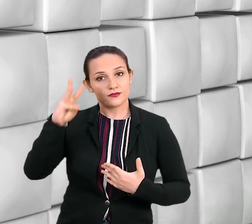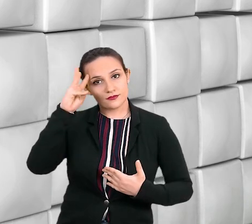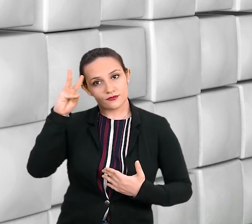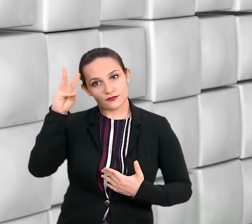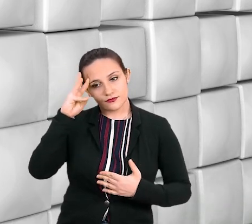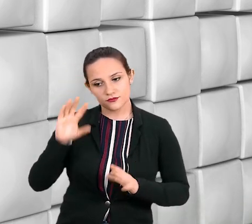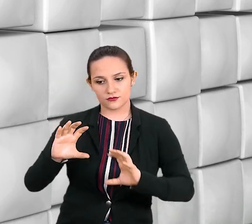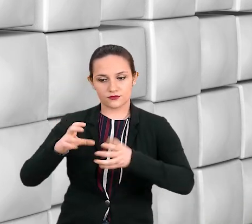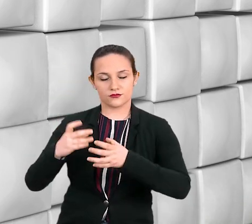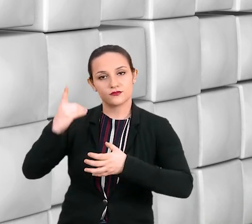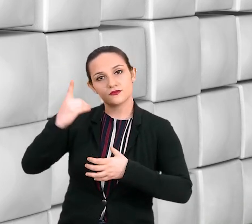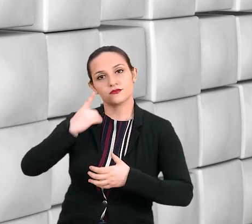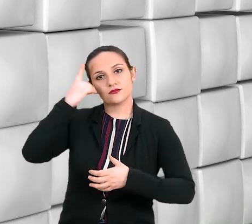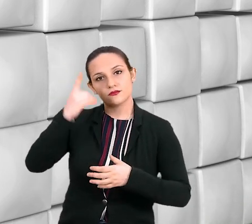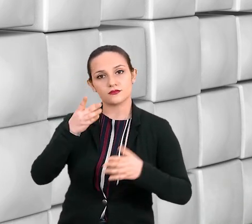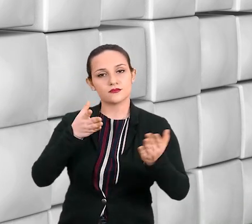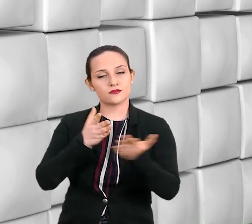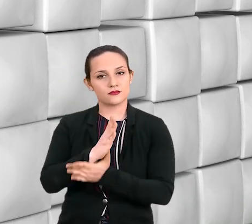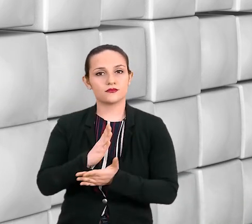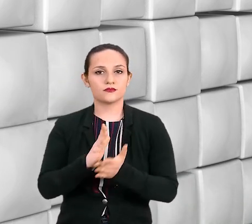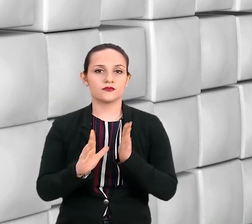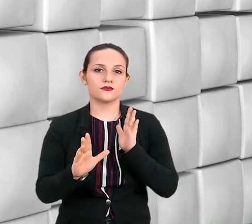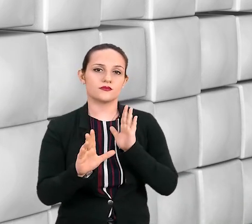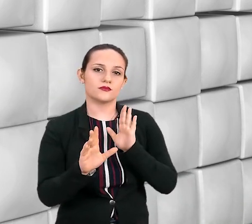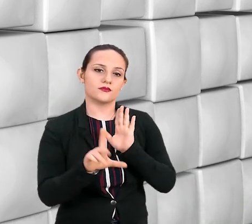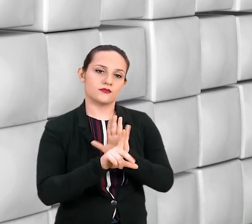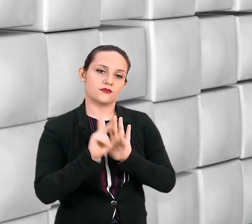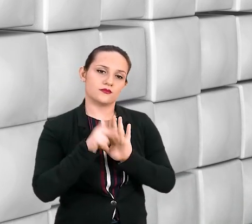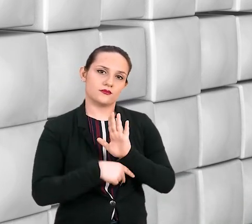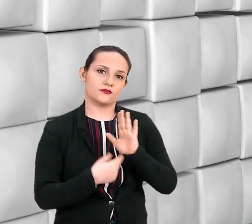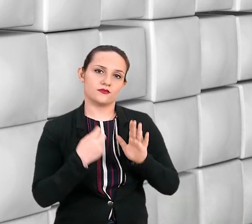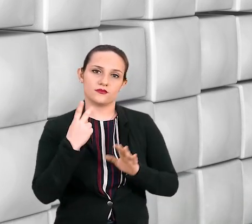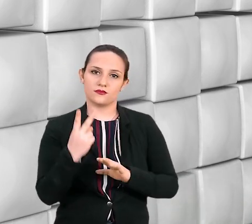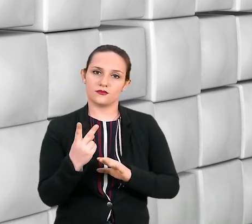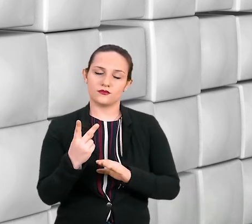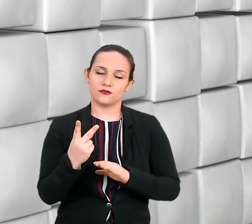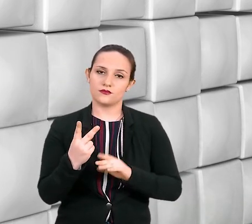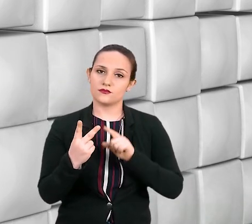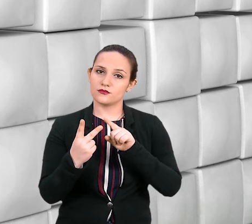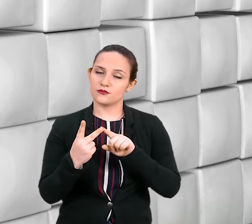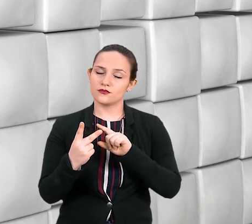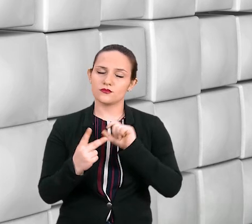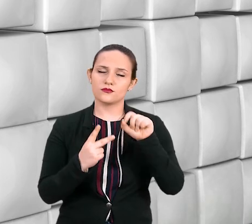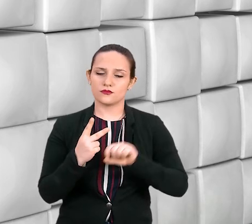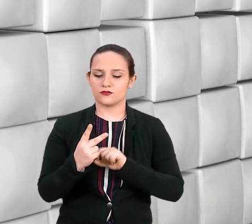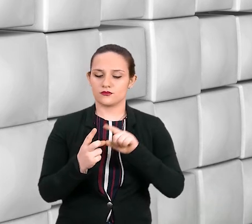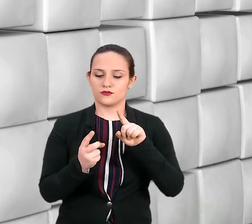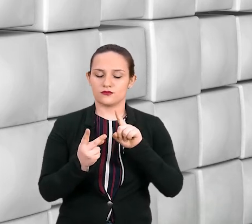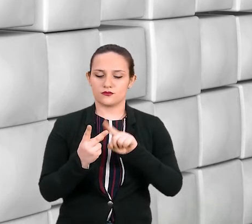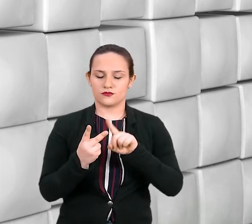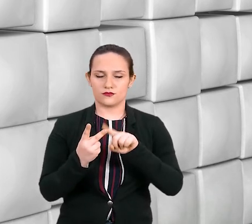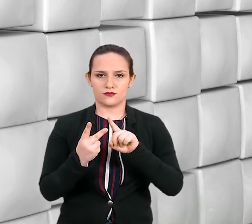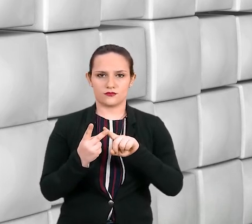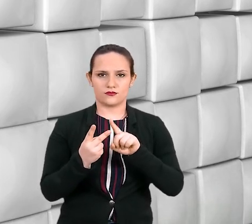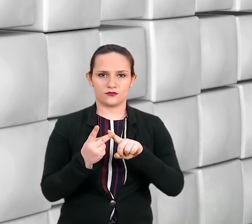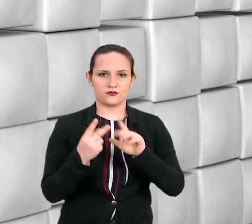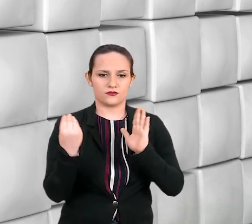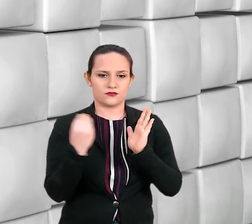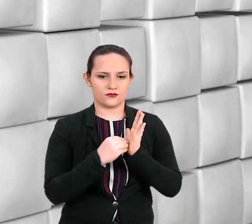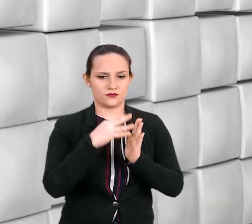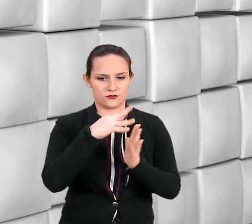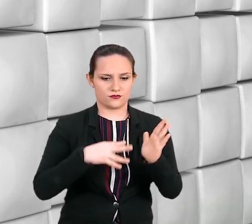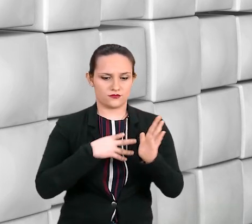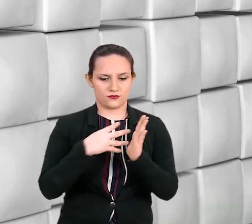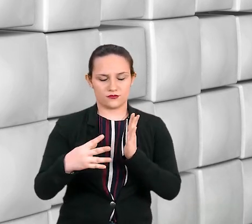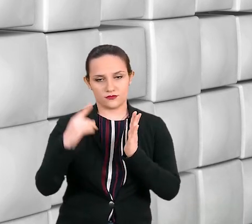Na sessão, nesta terça-feira, os parlamentares aprovaram 2 projetos de lei. Entre eles,